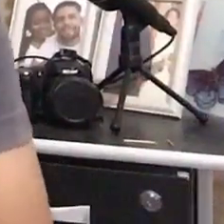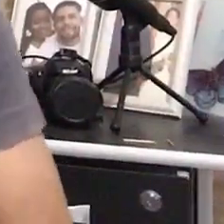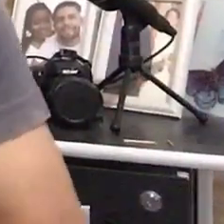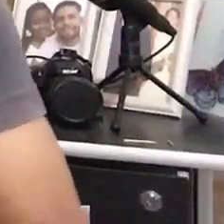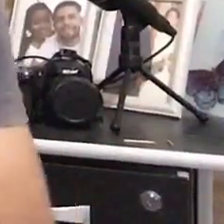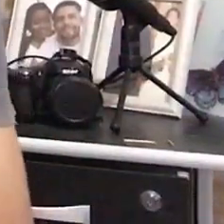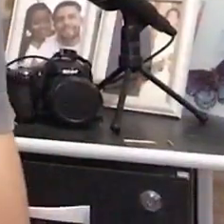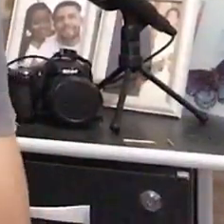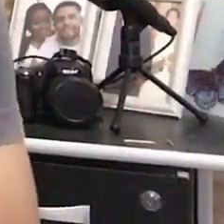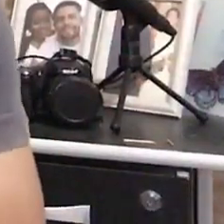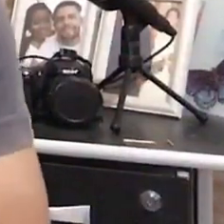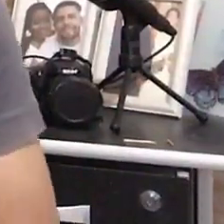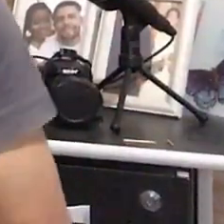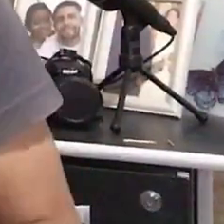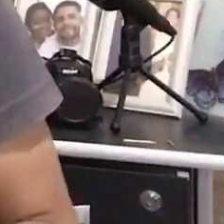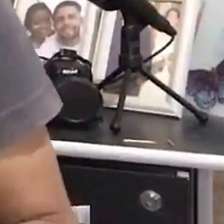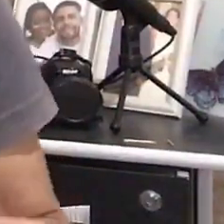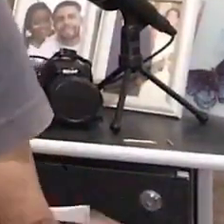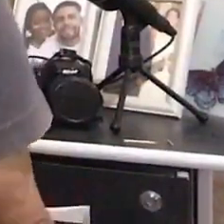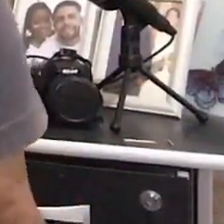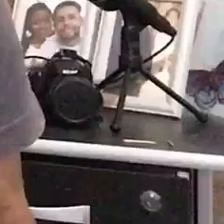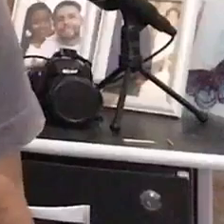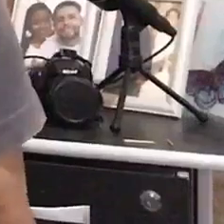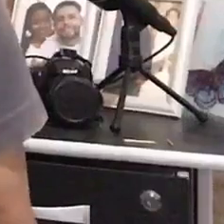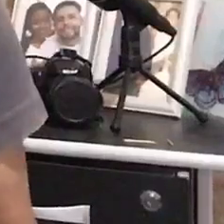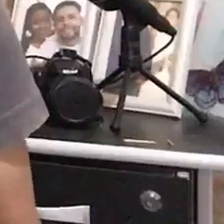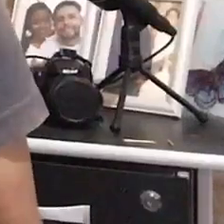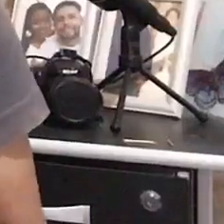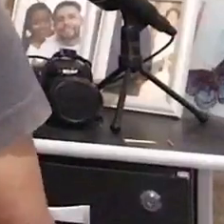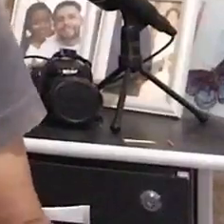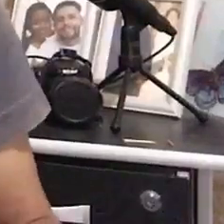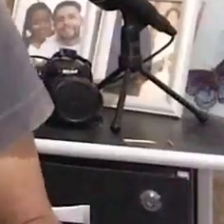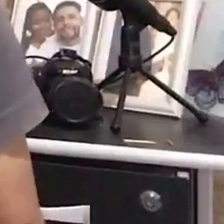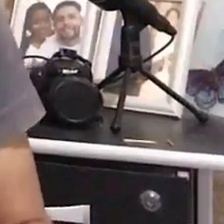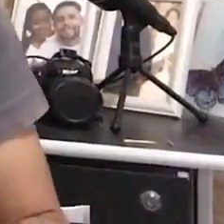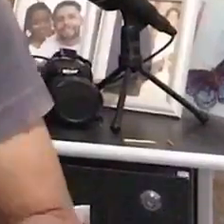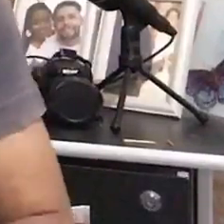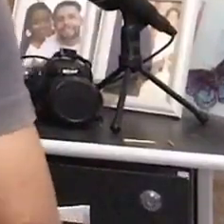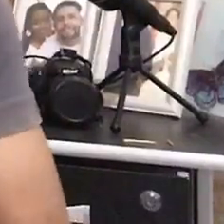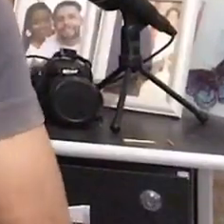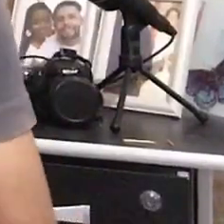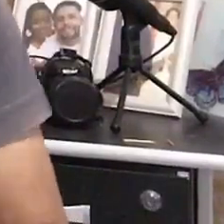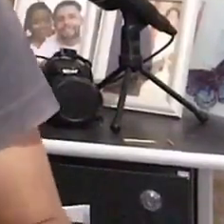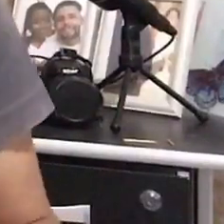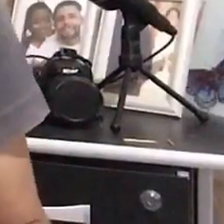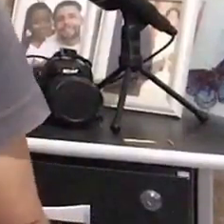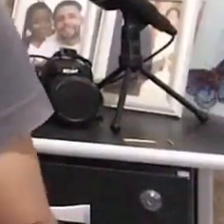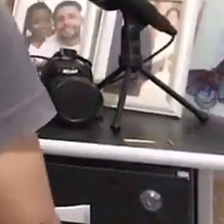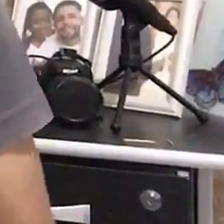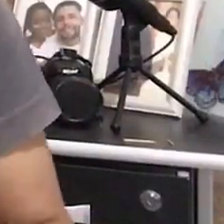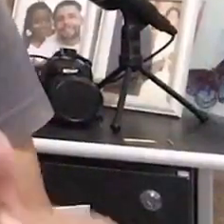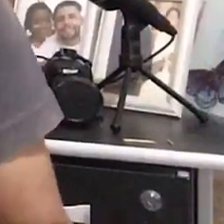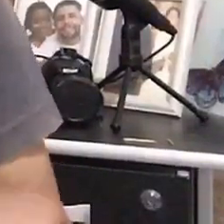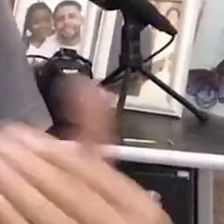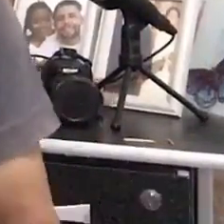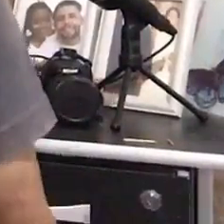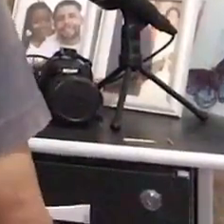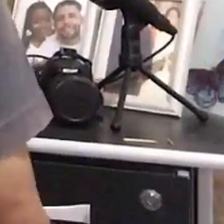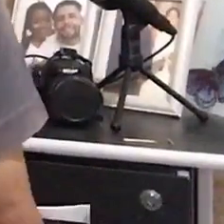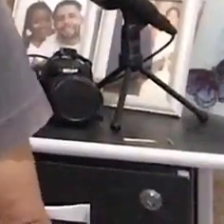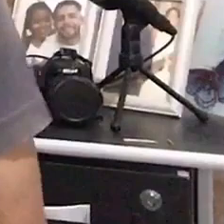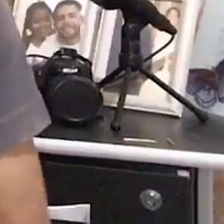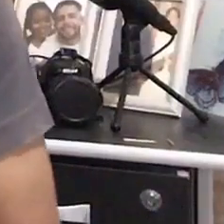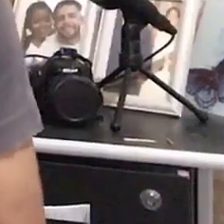ser eleito e não é leite tem que prestar conta acontece com a maioria dos candidatos que não elege deixa passar em branco e acaba